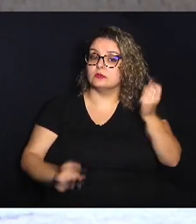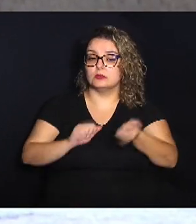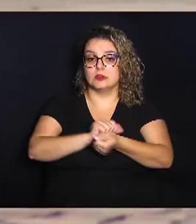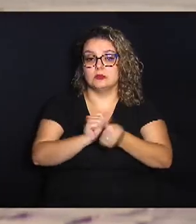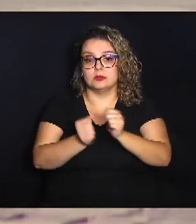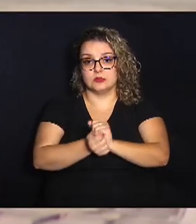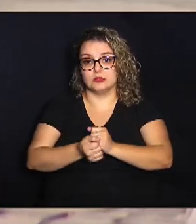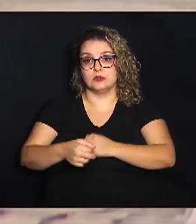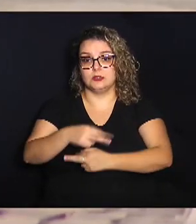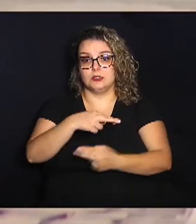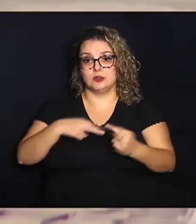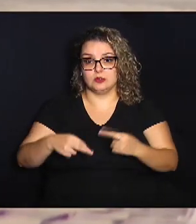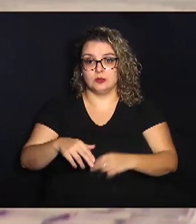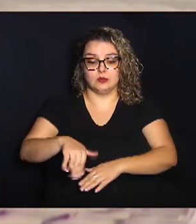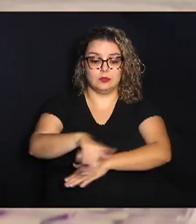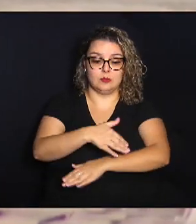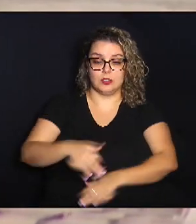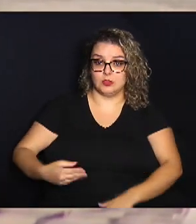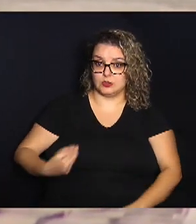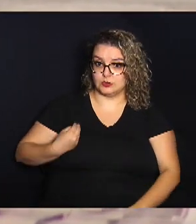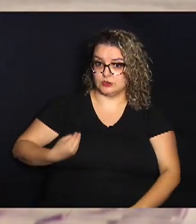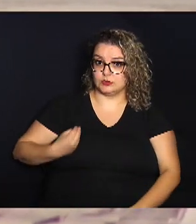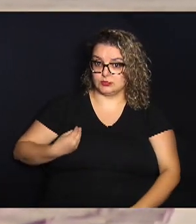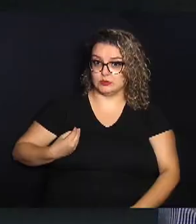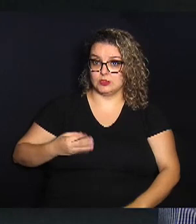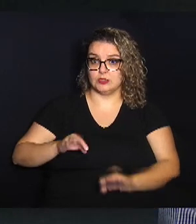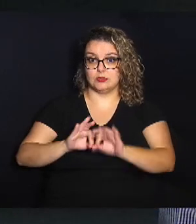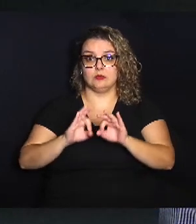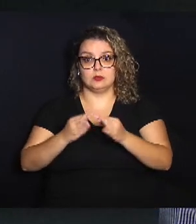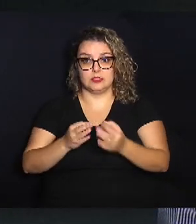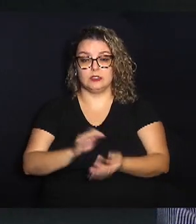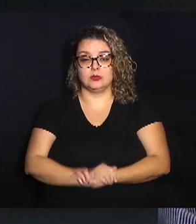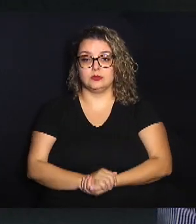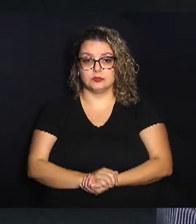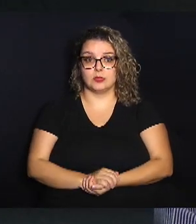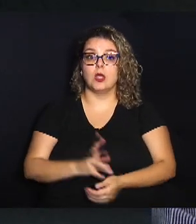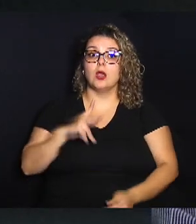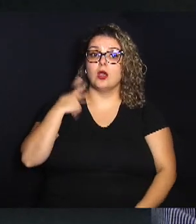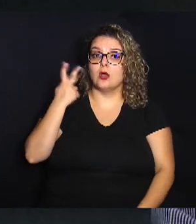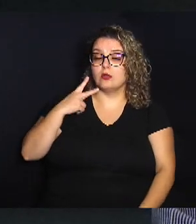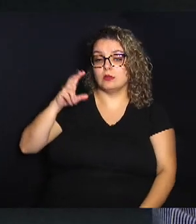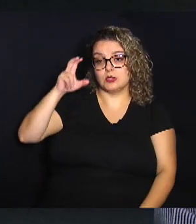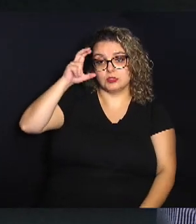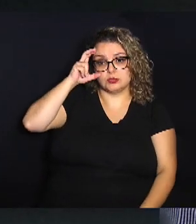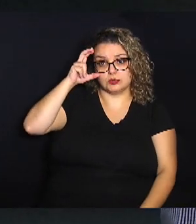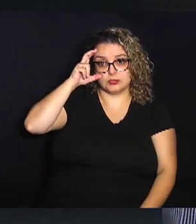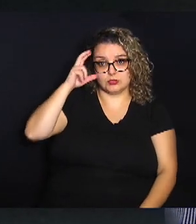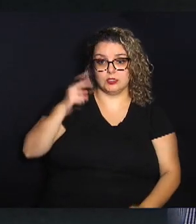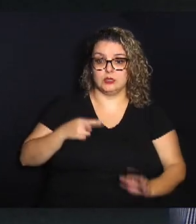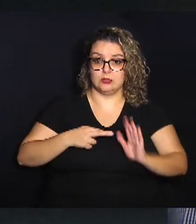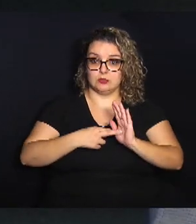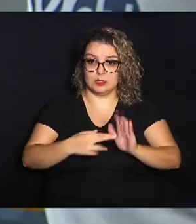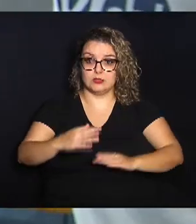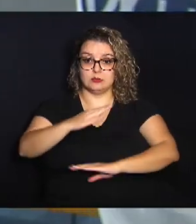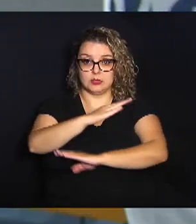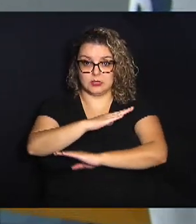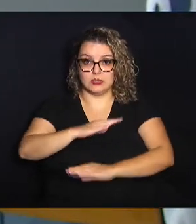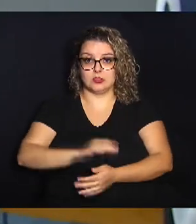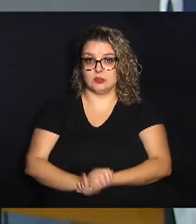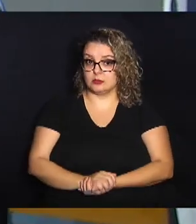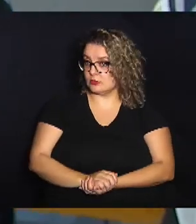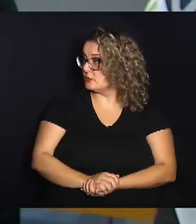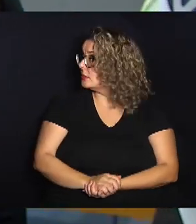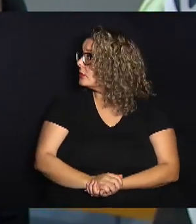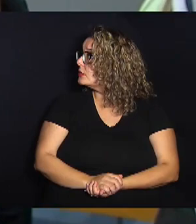entre pessoas em situação de rua e os seus familiares. O vereador Carlinhos Camelô representou a Câmara Municipal.